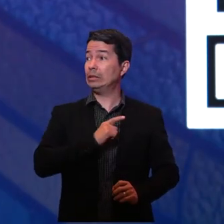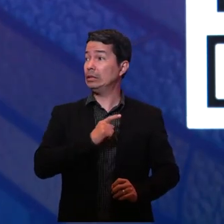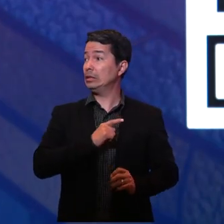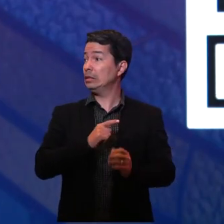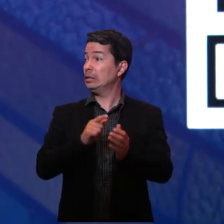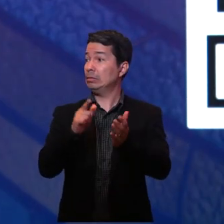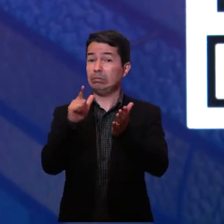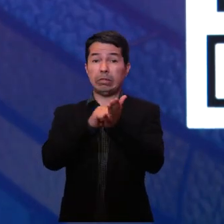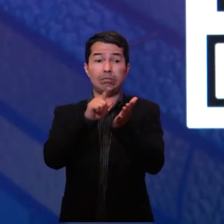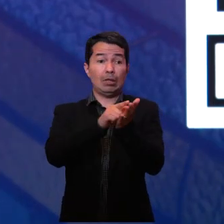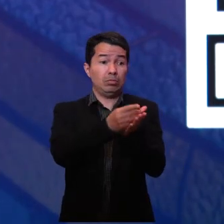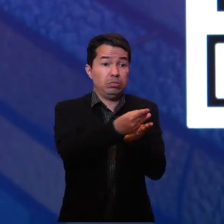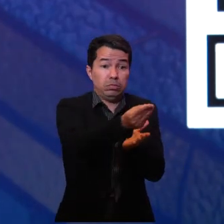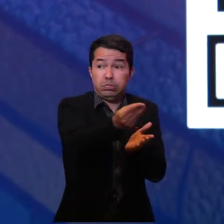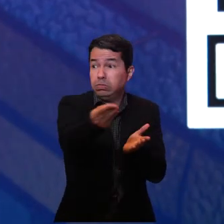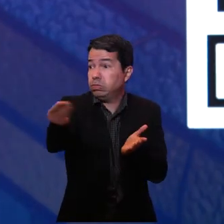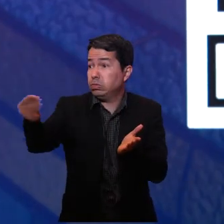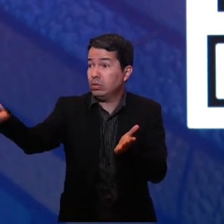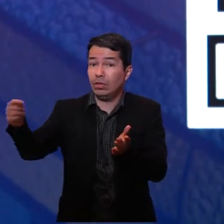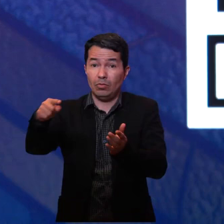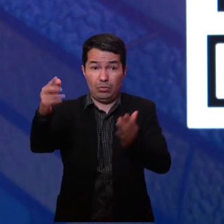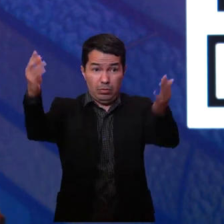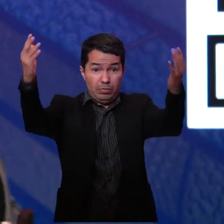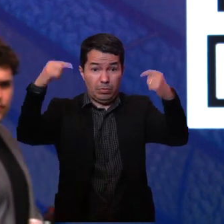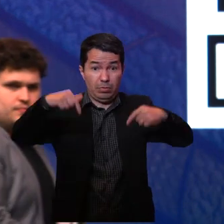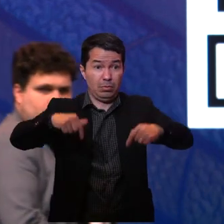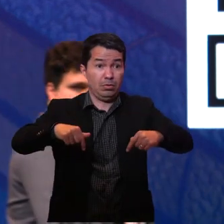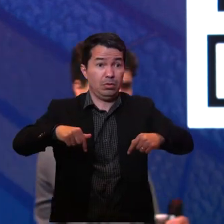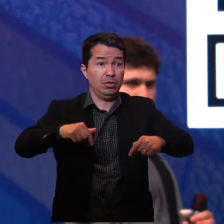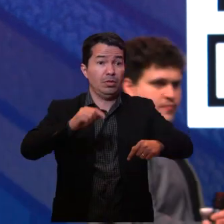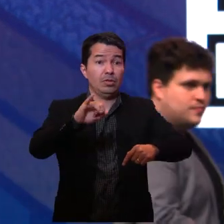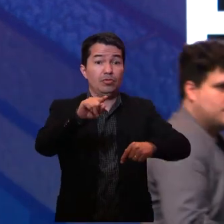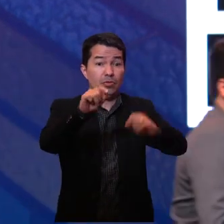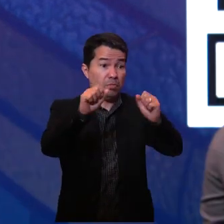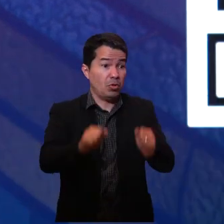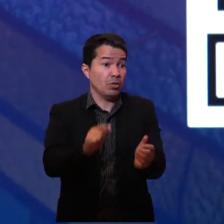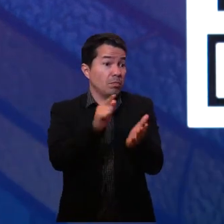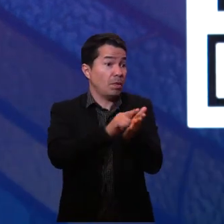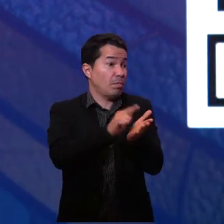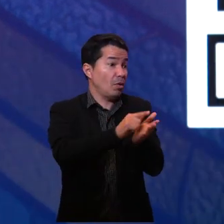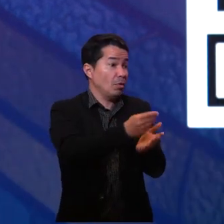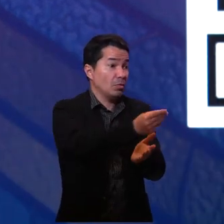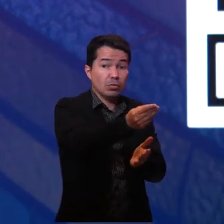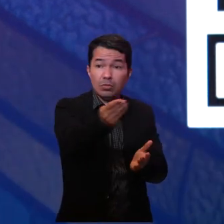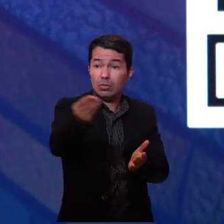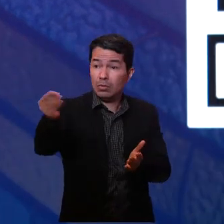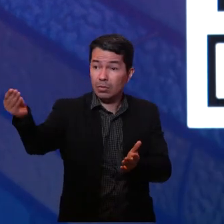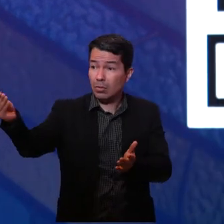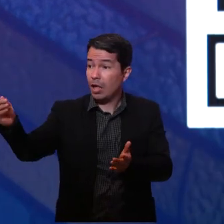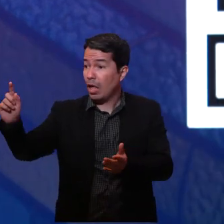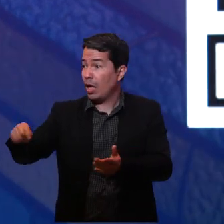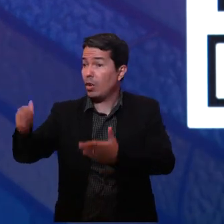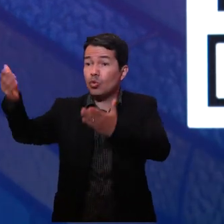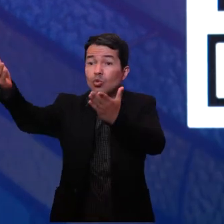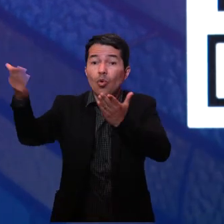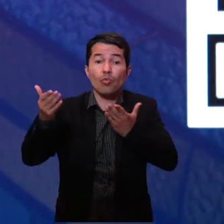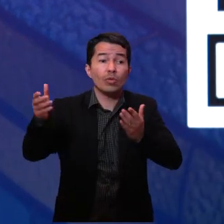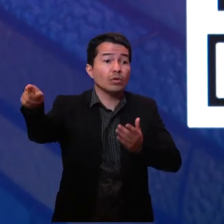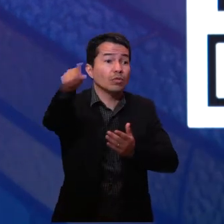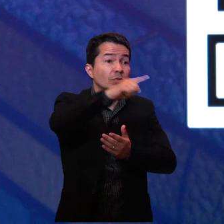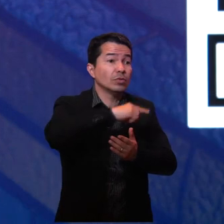Não, tem mais. Você que veio aqui na frente, se você puder pegar esse flyerzinho, é um convite para um